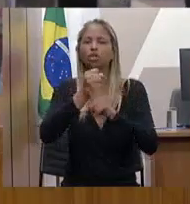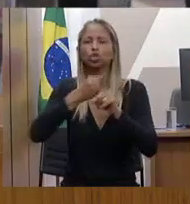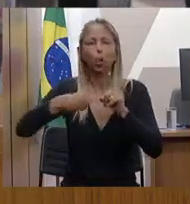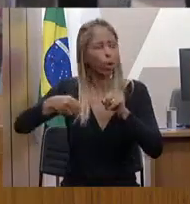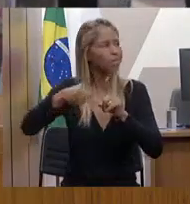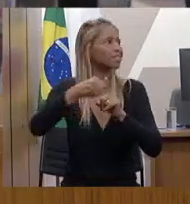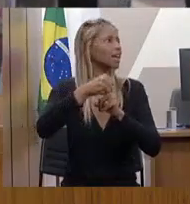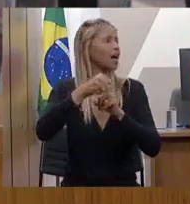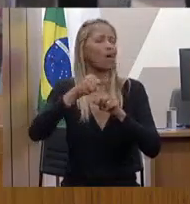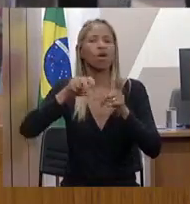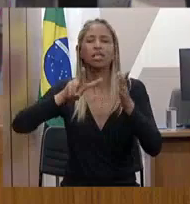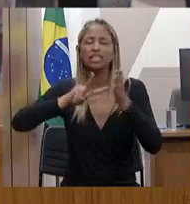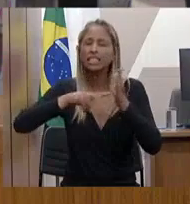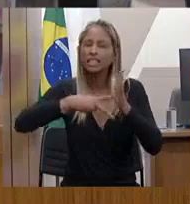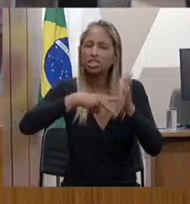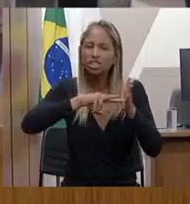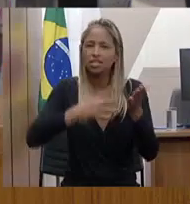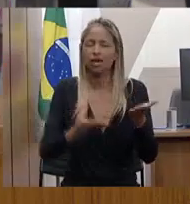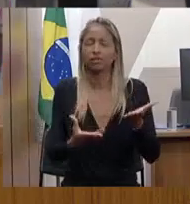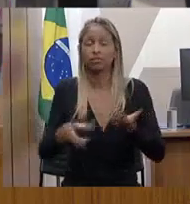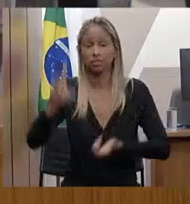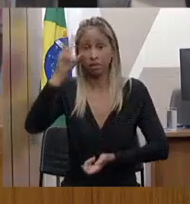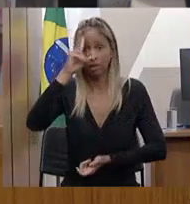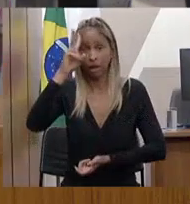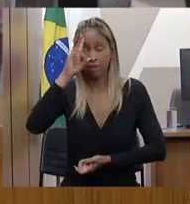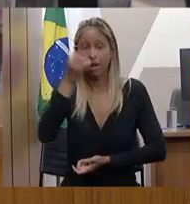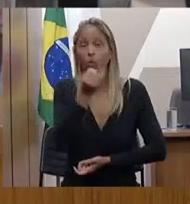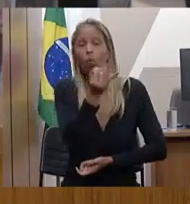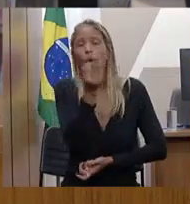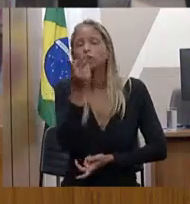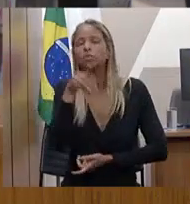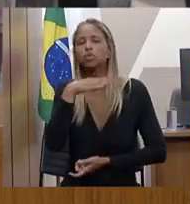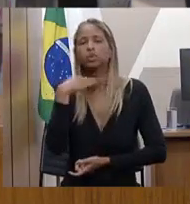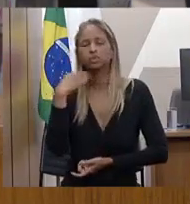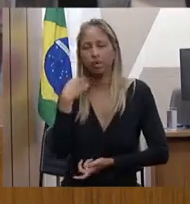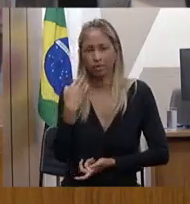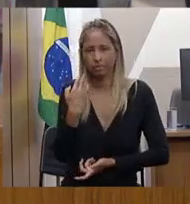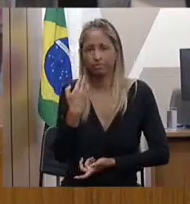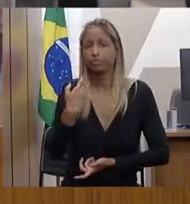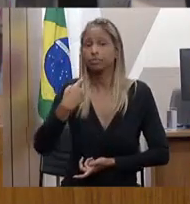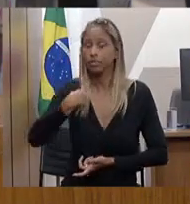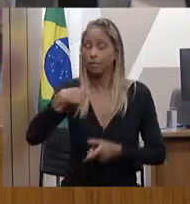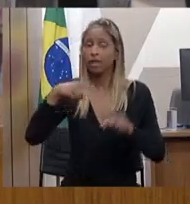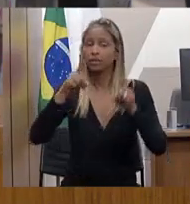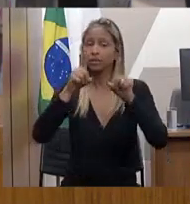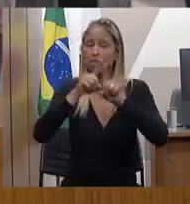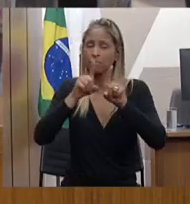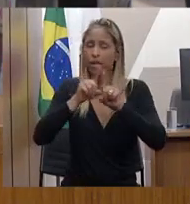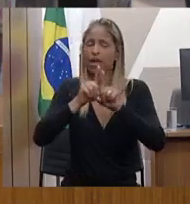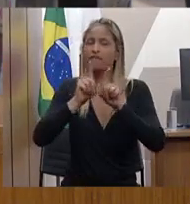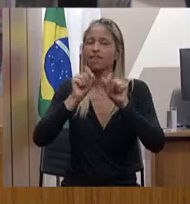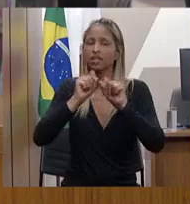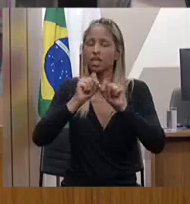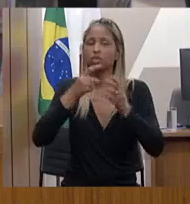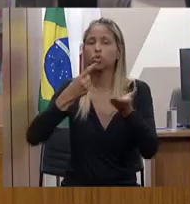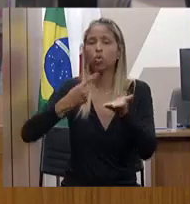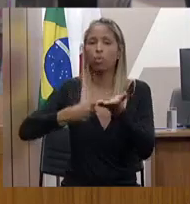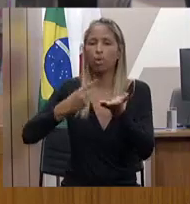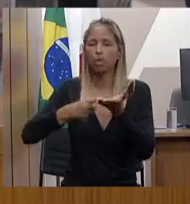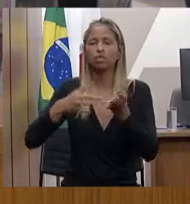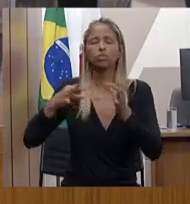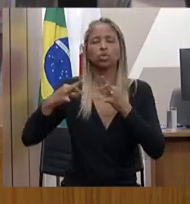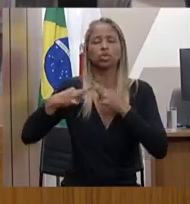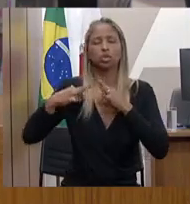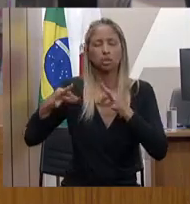o movimento sindical é lembrar seus mortos mas também refazer seu compromisso de luta